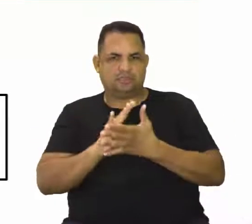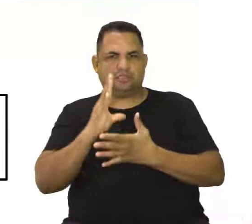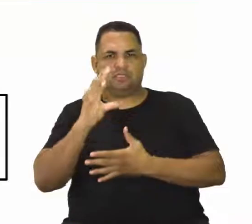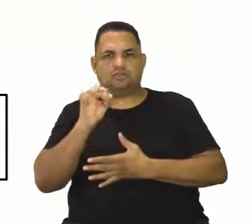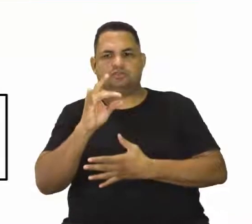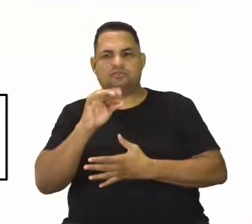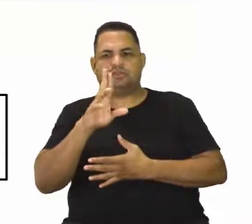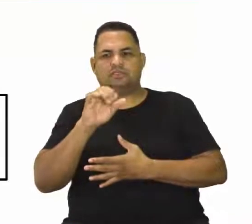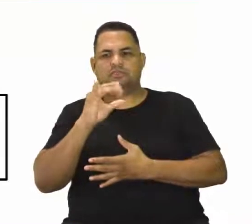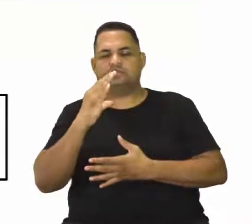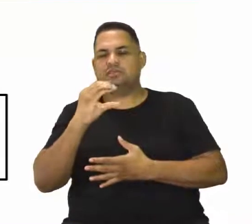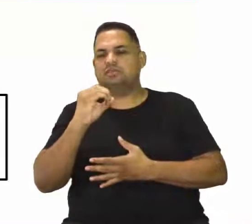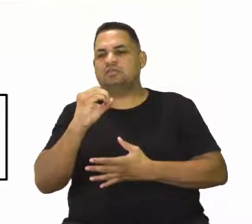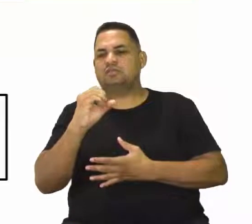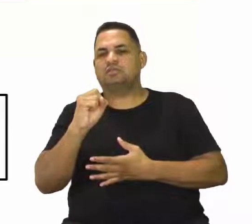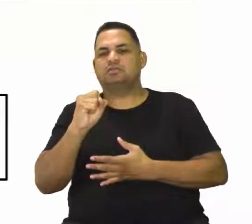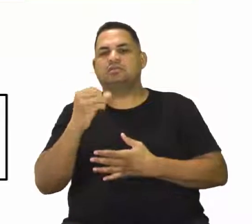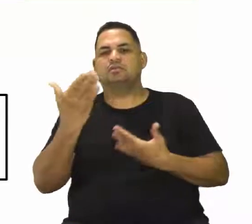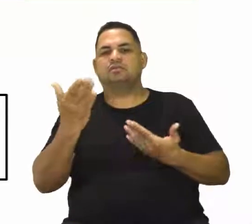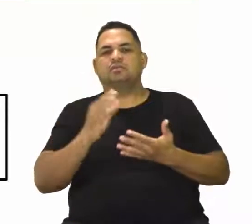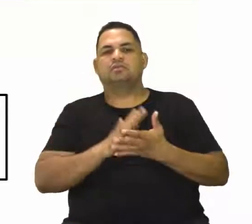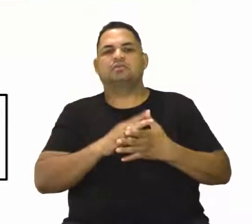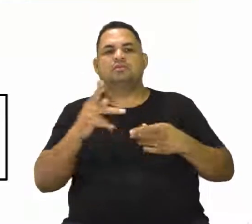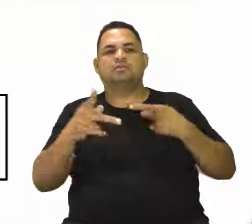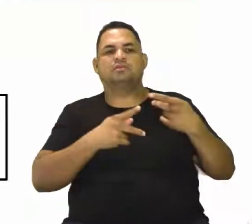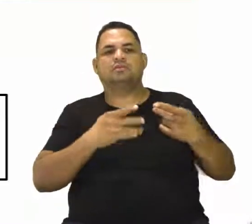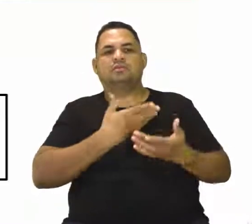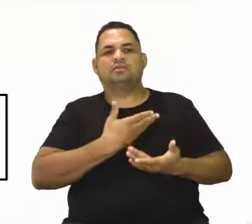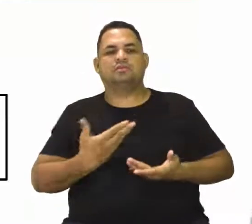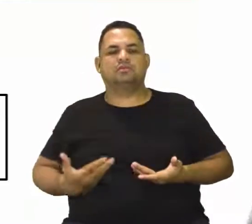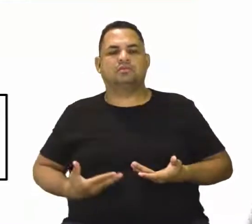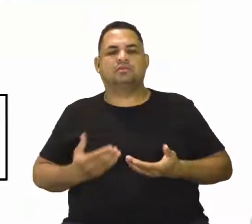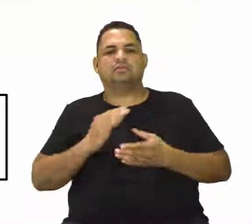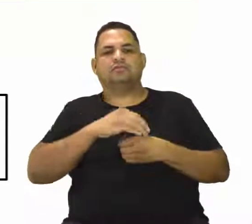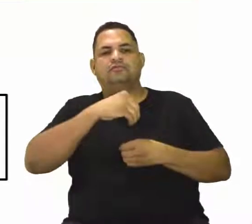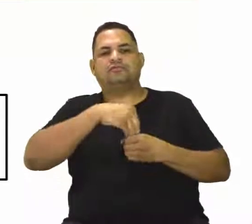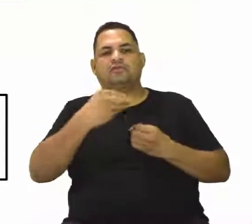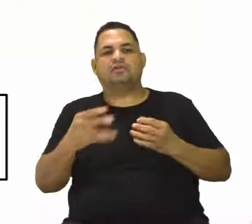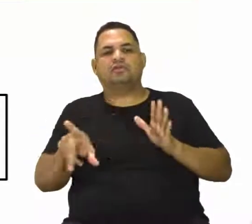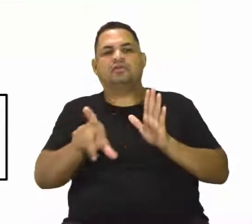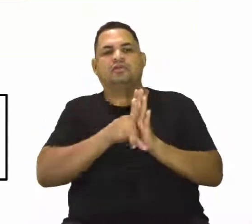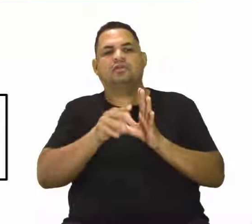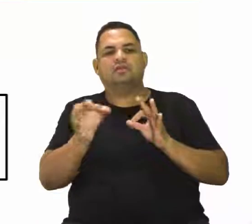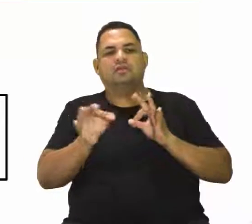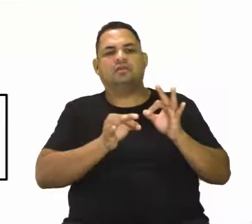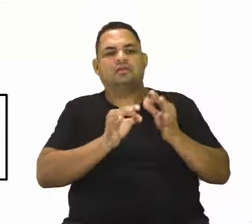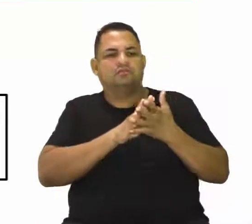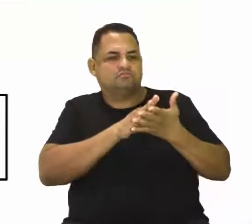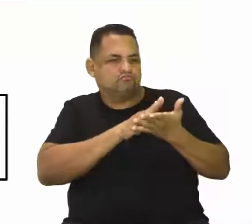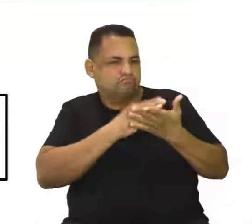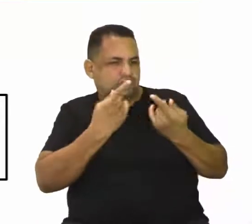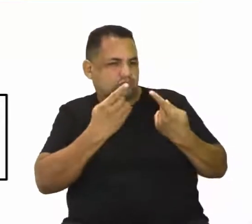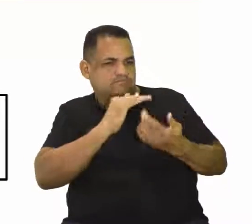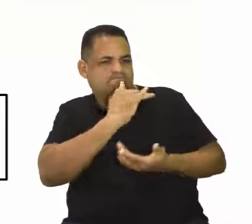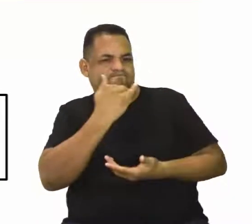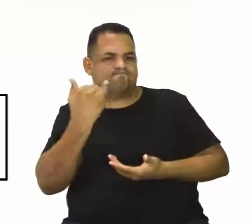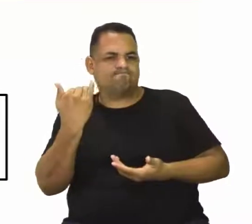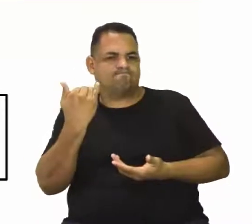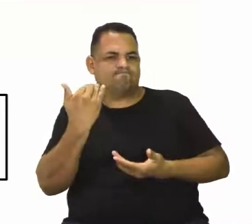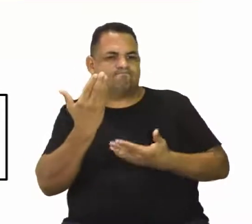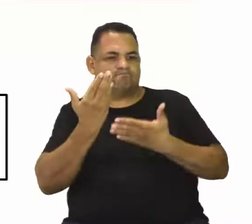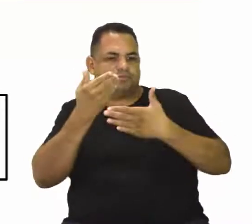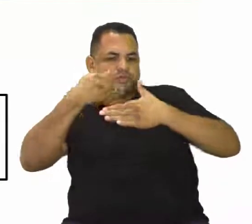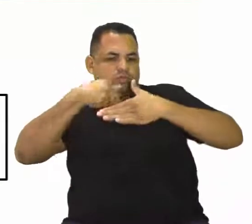Conspiração entendendo planos governamentais que eu destinos elaborado provas de assassinato